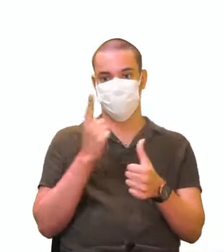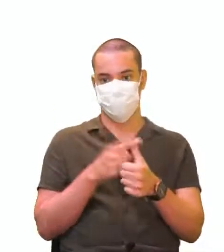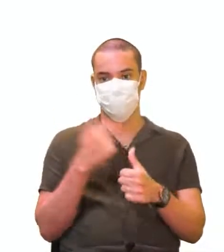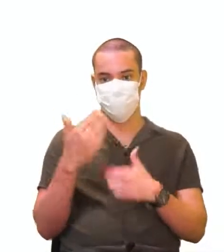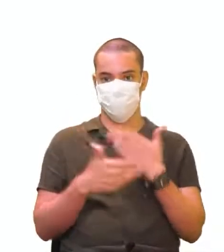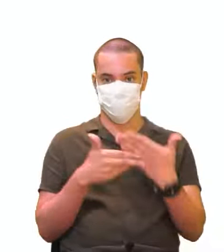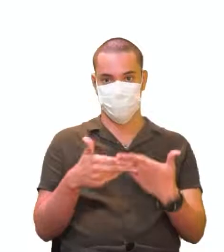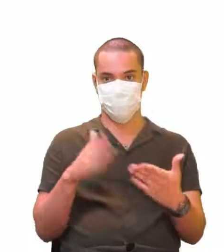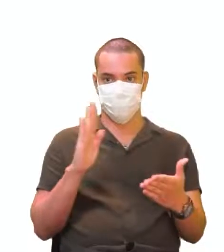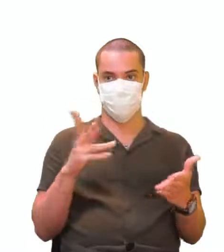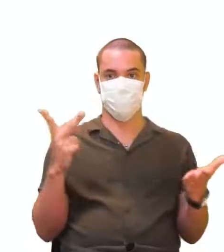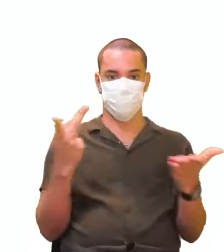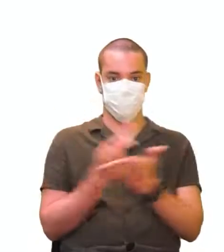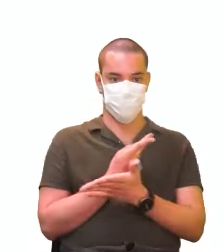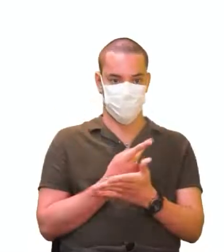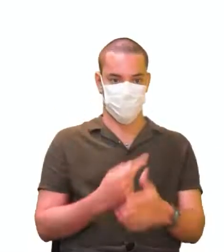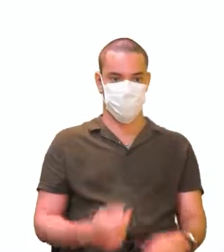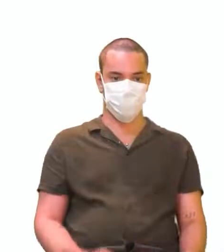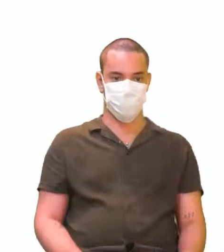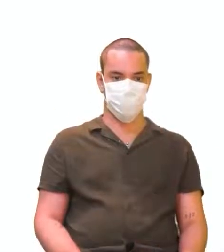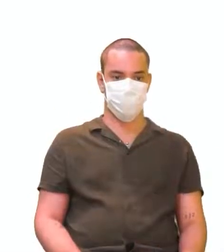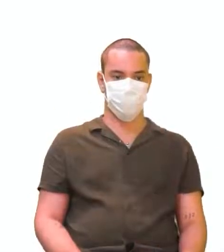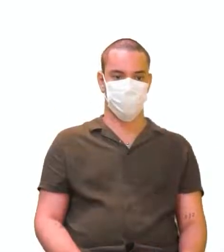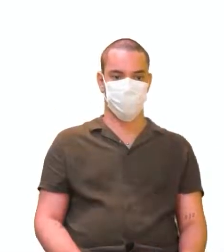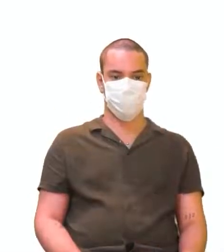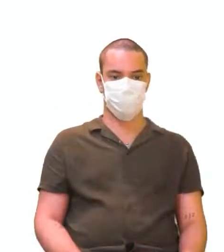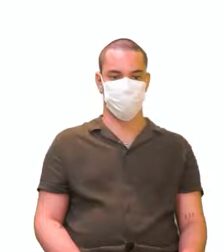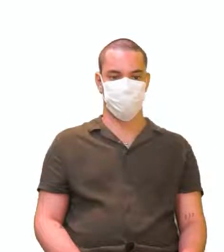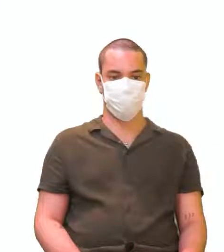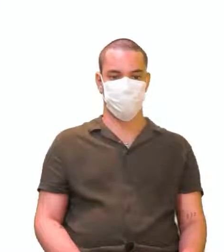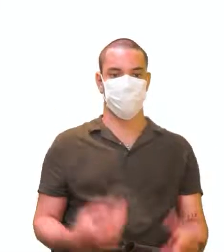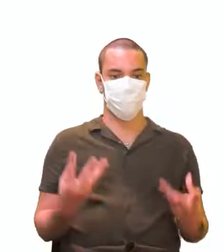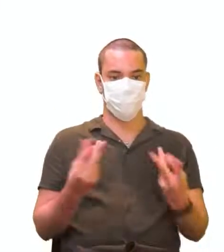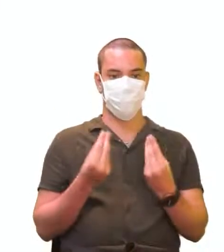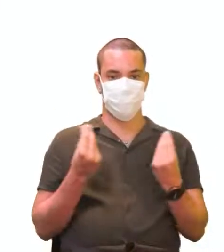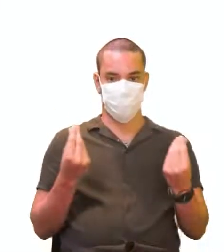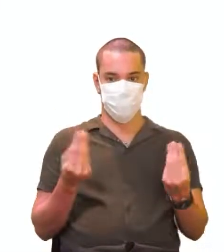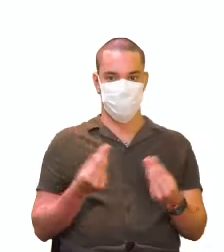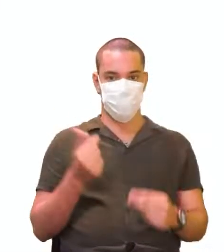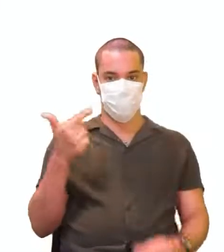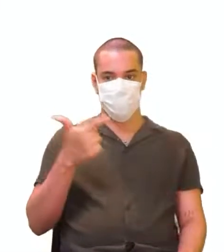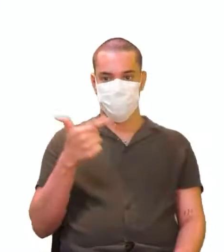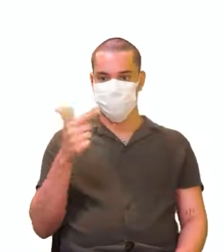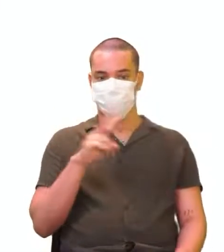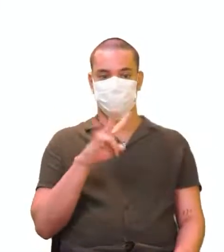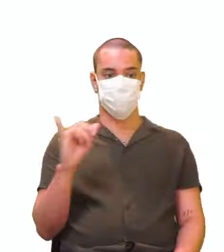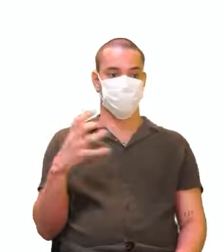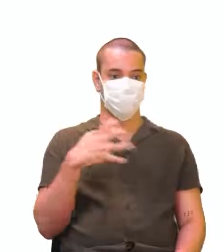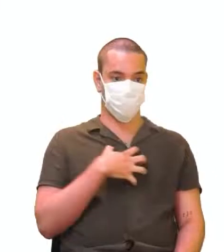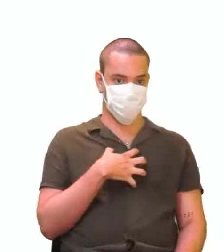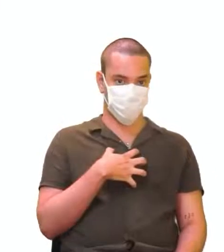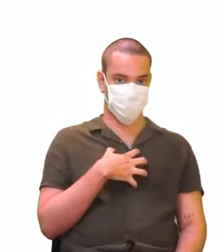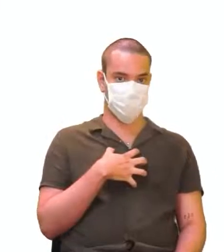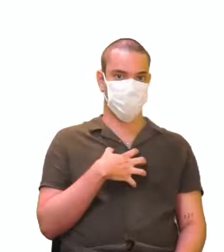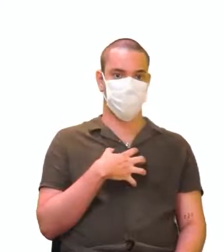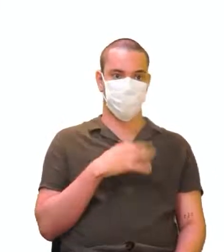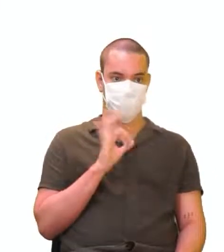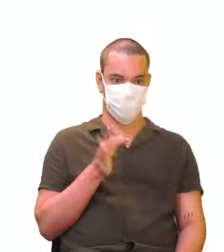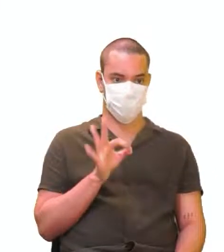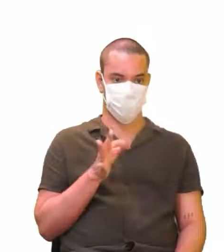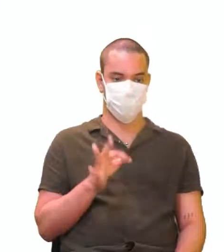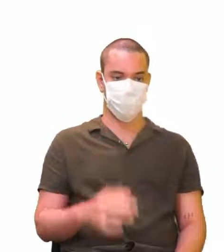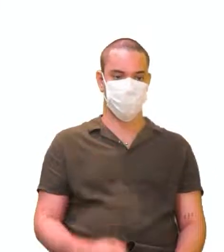reação aí do indivíduo, né? Vai ser sensibilizado na primeira gestação e o segundo filho vai então ter essa frequência